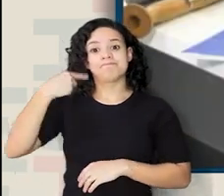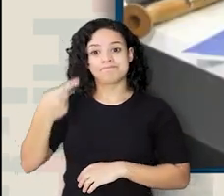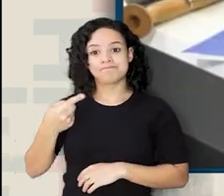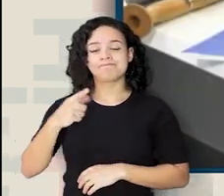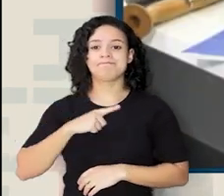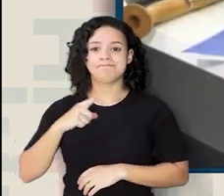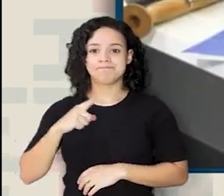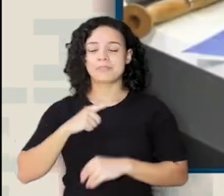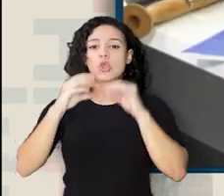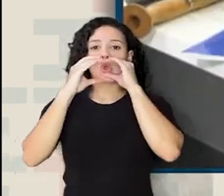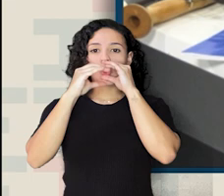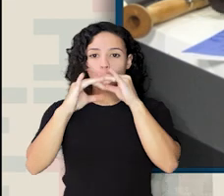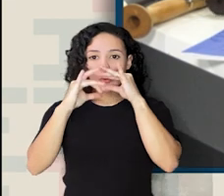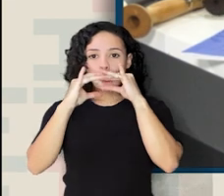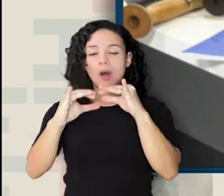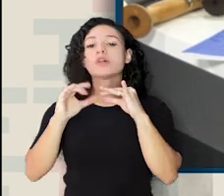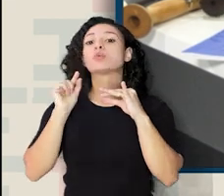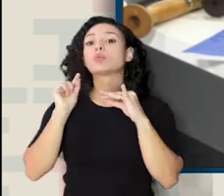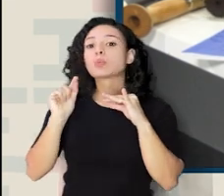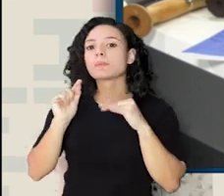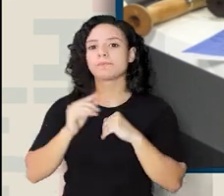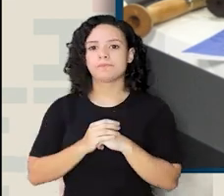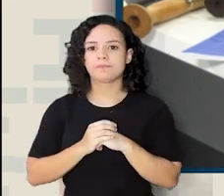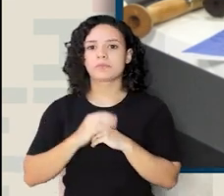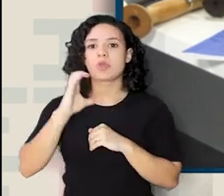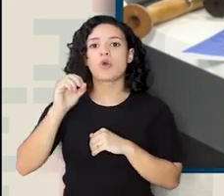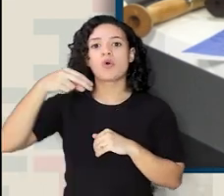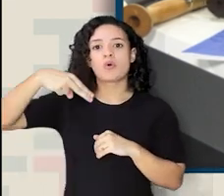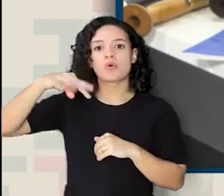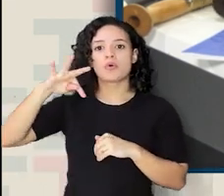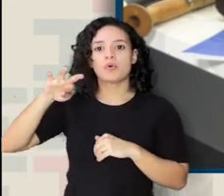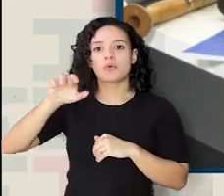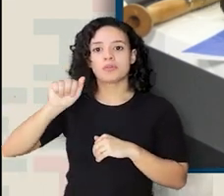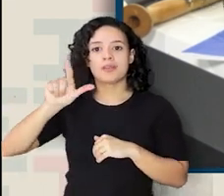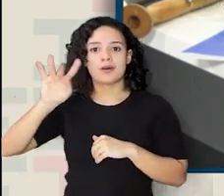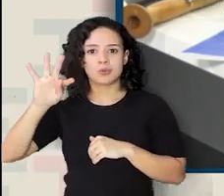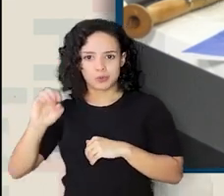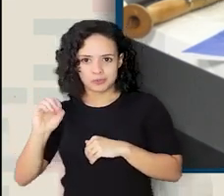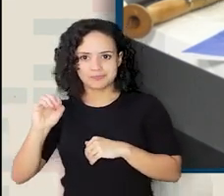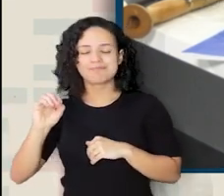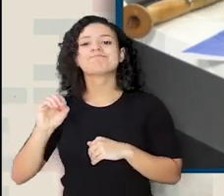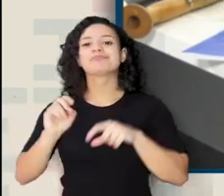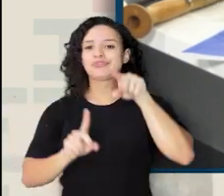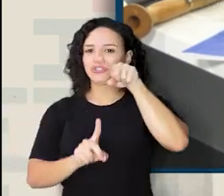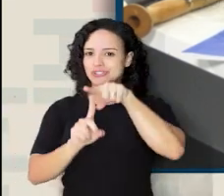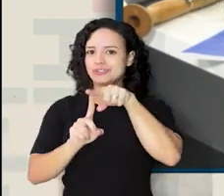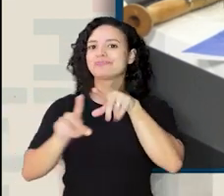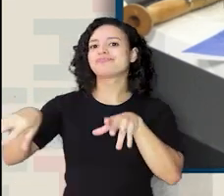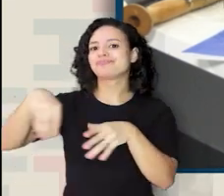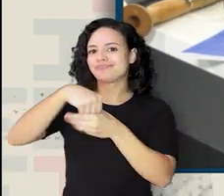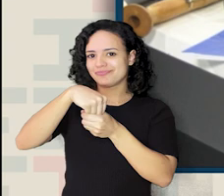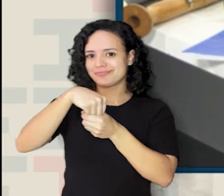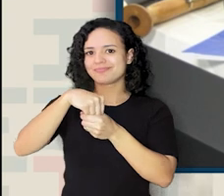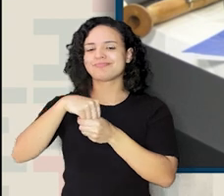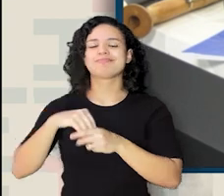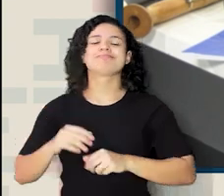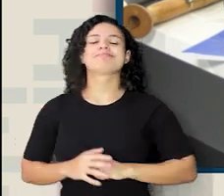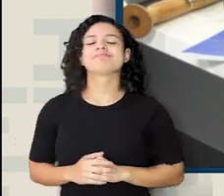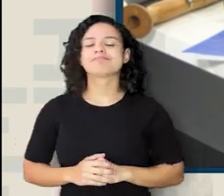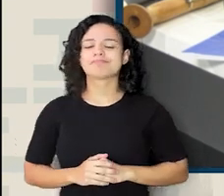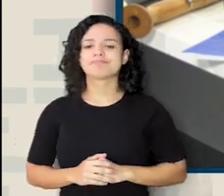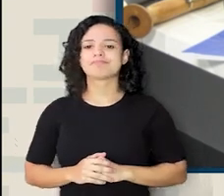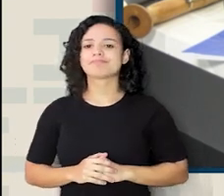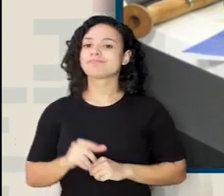Depois da flauta tenor, nós temos a flauta contralto da família, né?